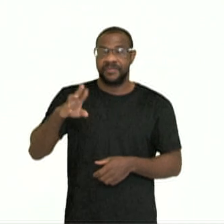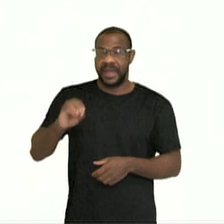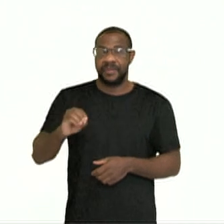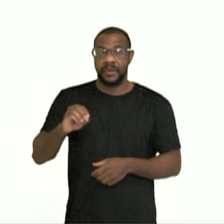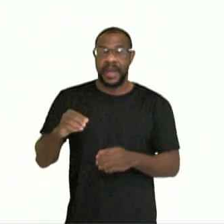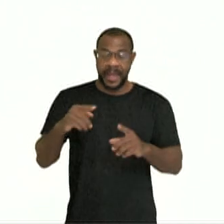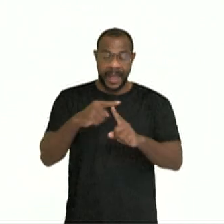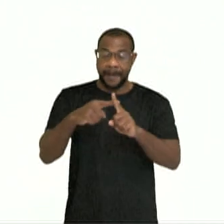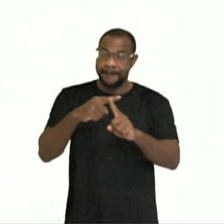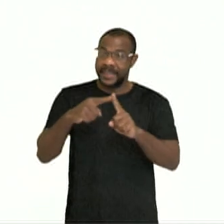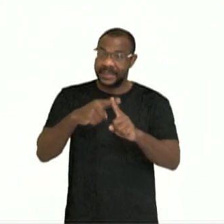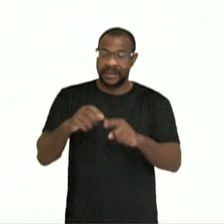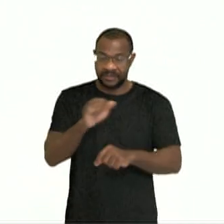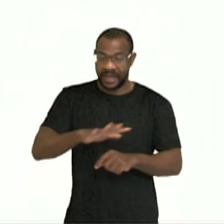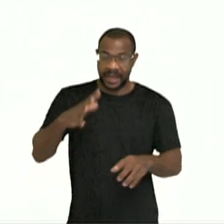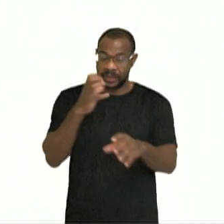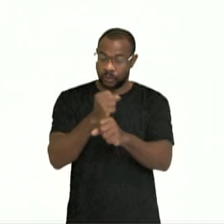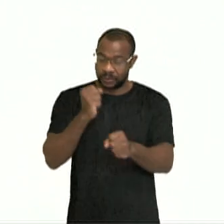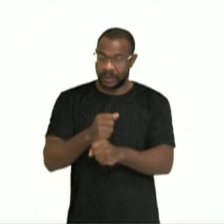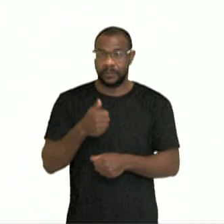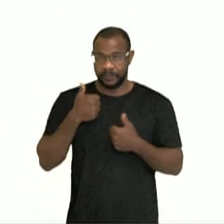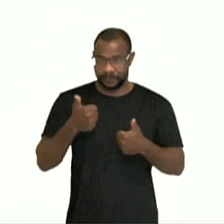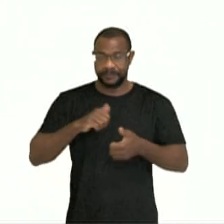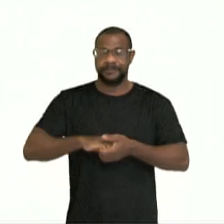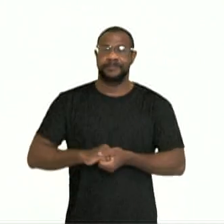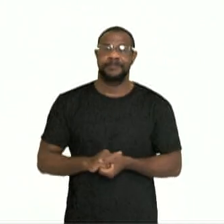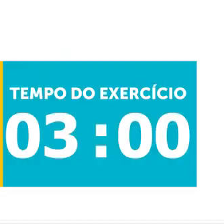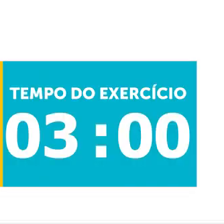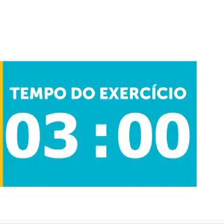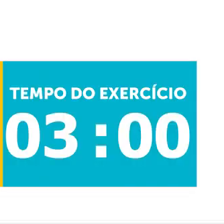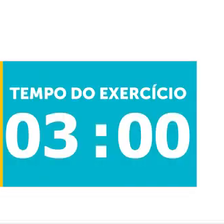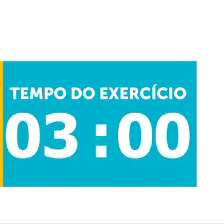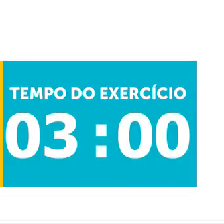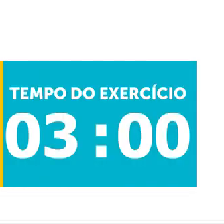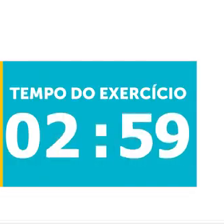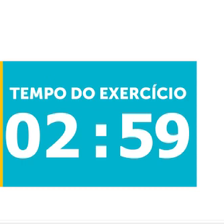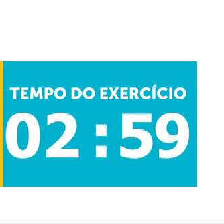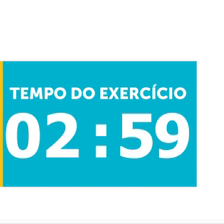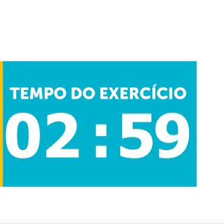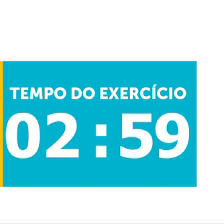total da superfície da esfera. Já voltamos a conferir.